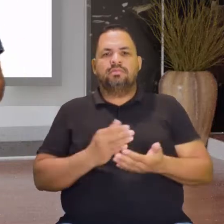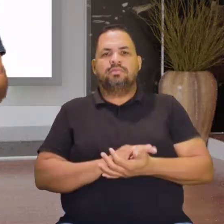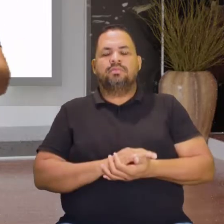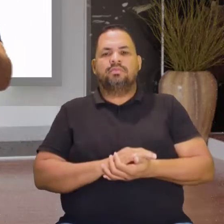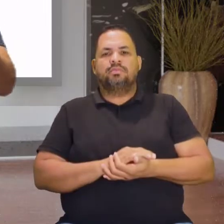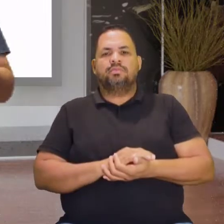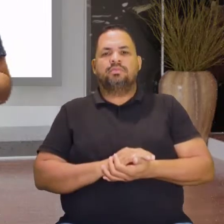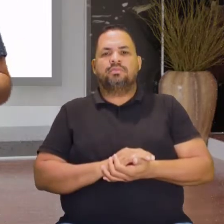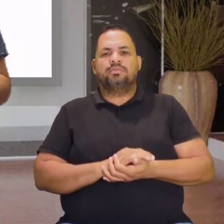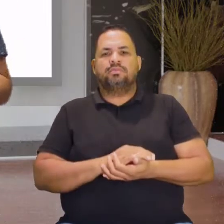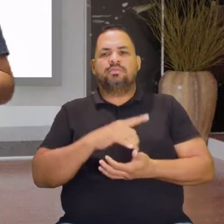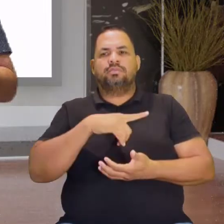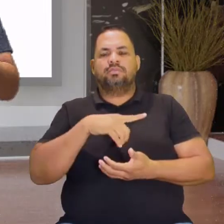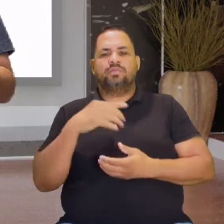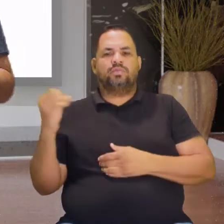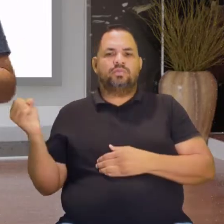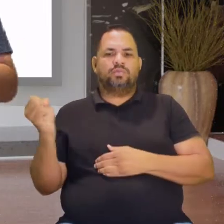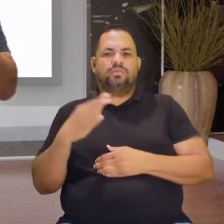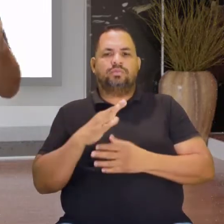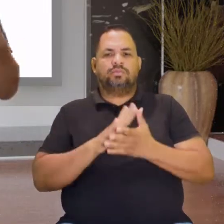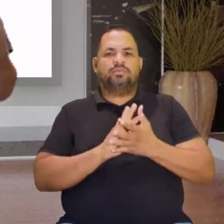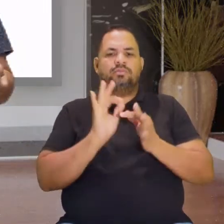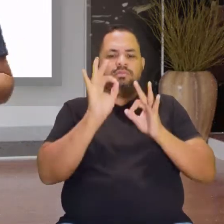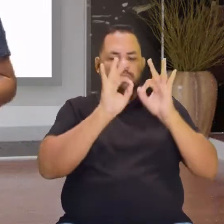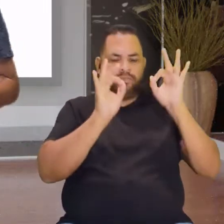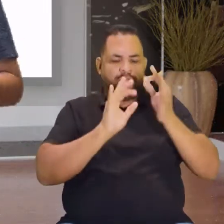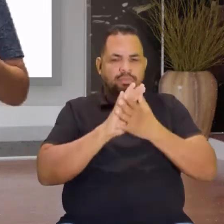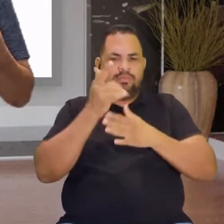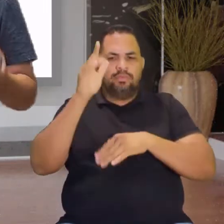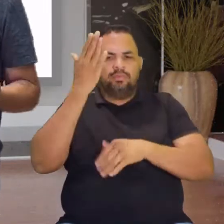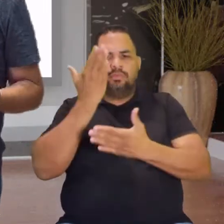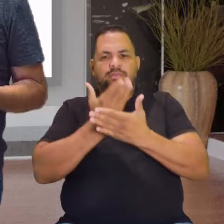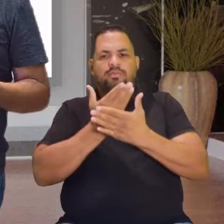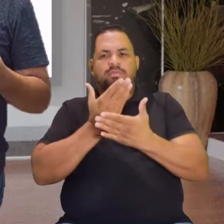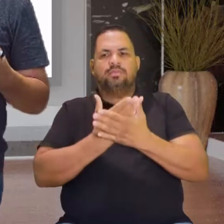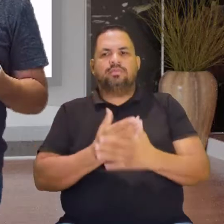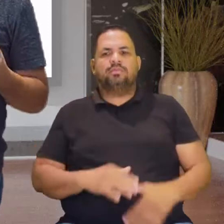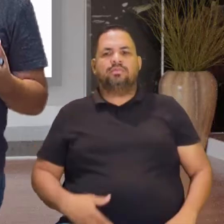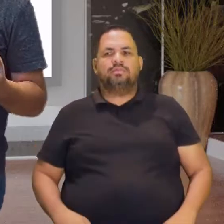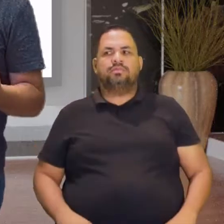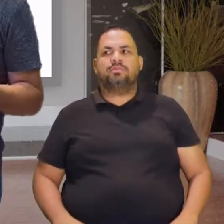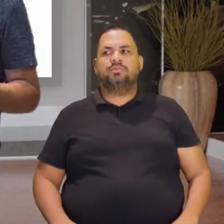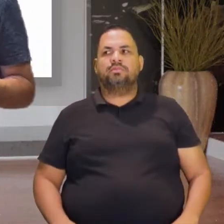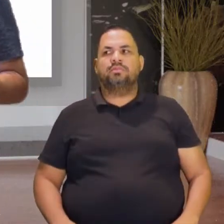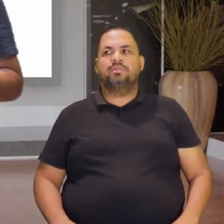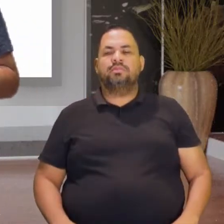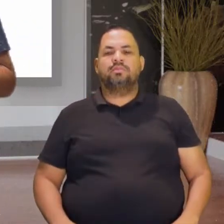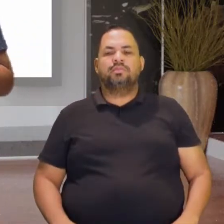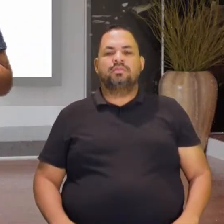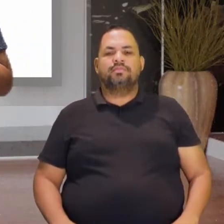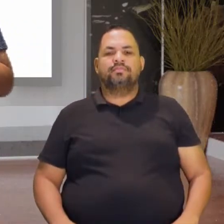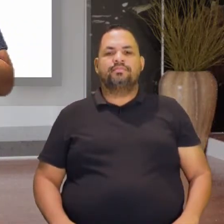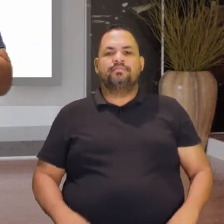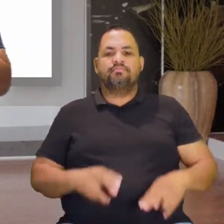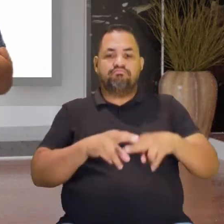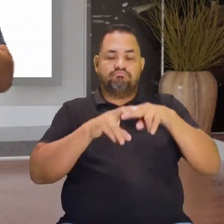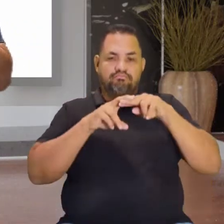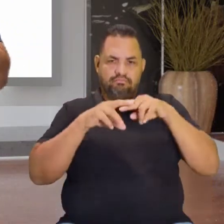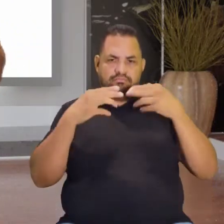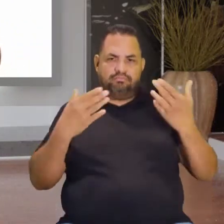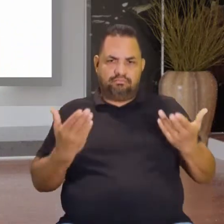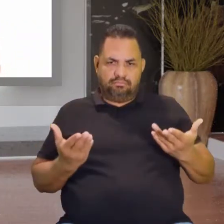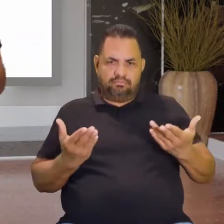outro, trazendo novidades, formas, outros estudos. E então, por conta disso aí,